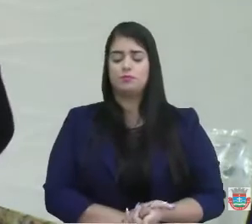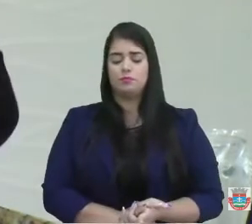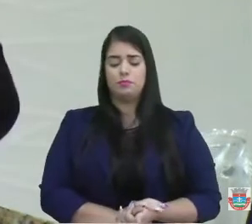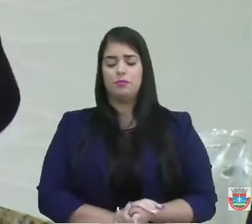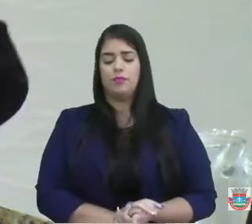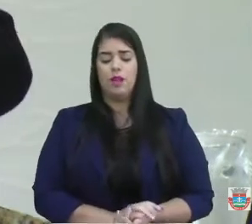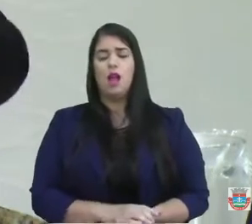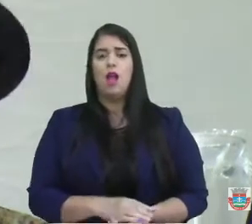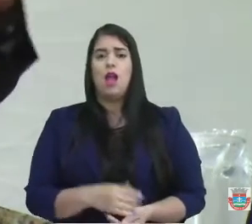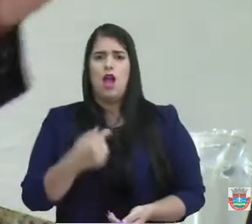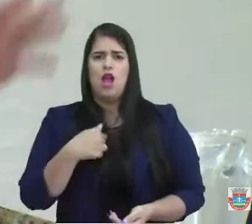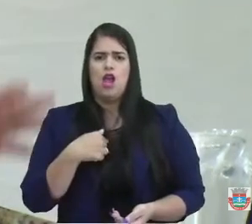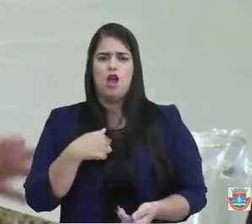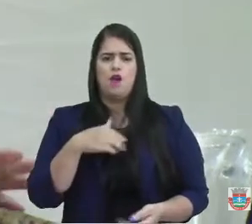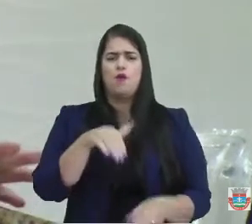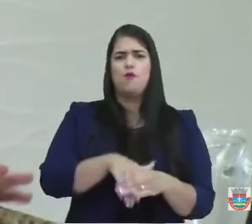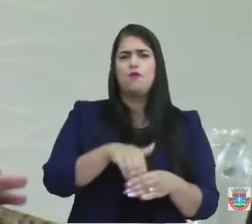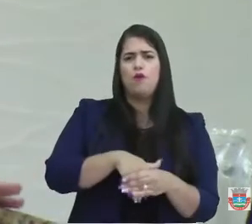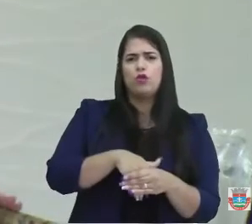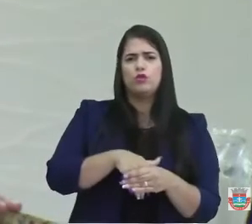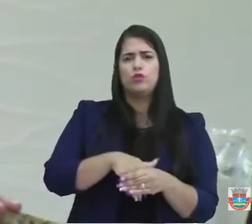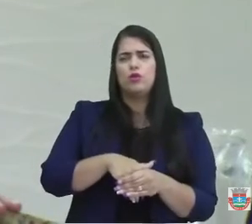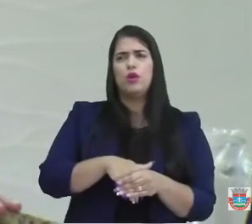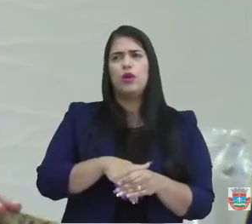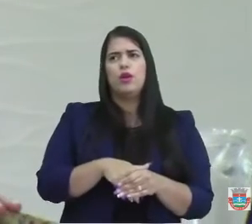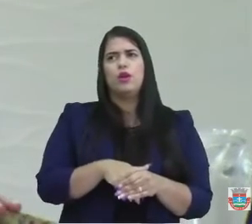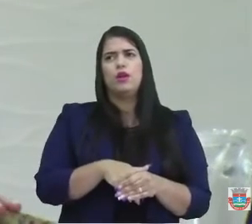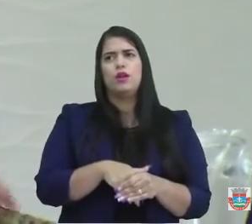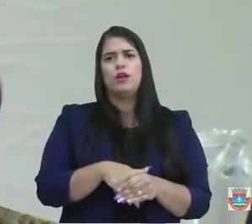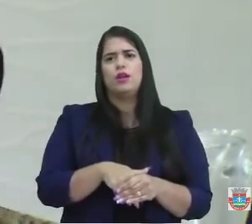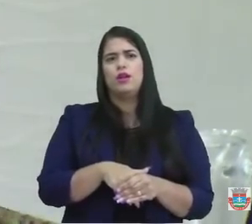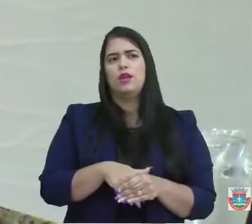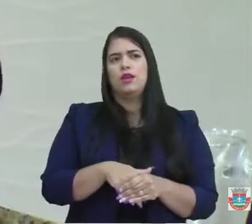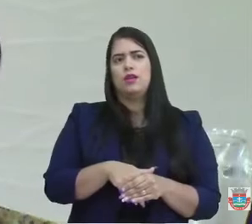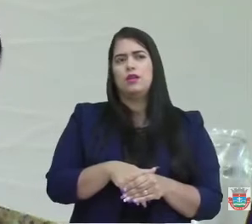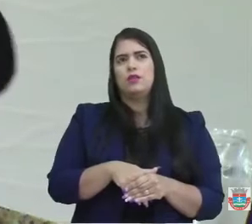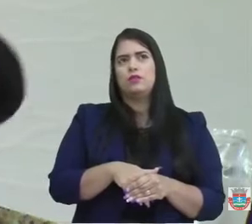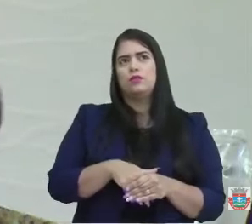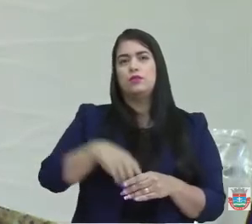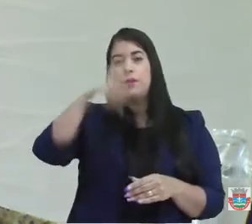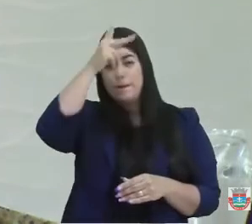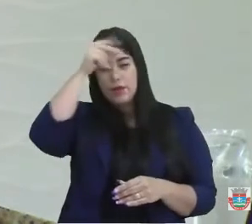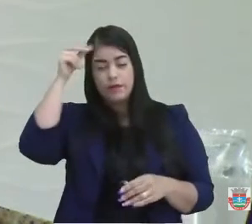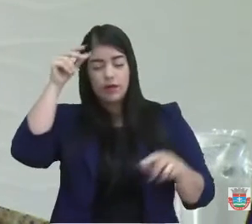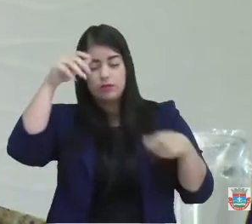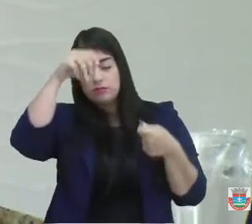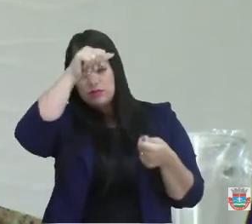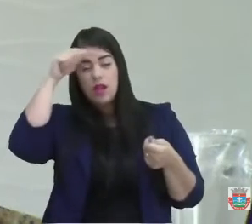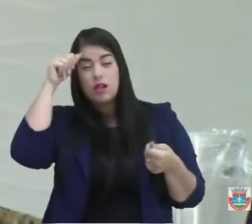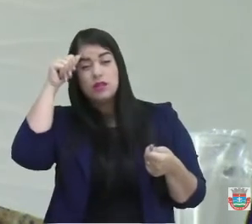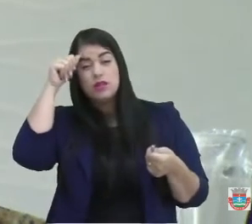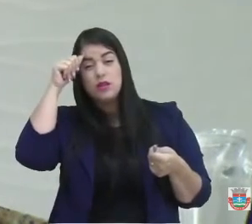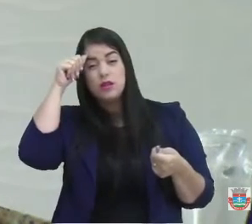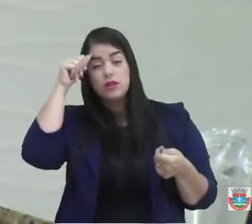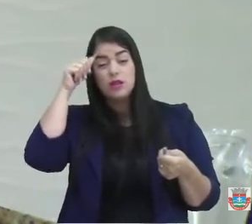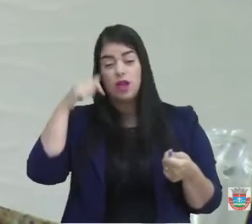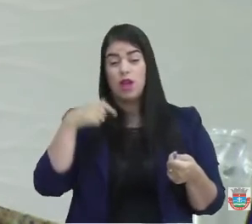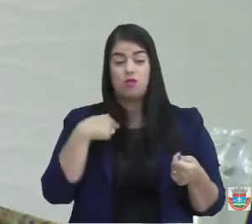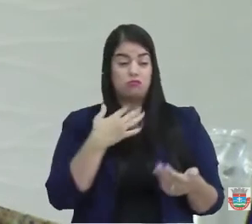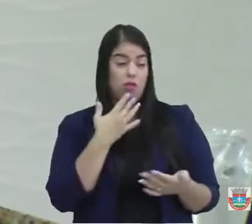voto na bolacha que eu vou estar balançando a cabeça aqui na gatinha, não. Eu voto em que eu quero. Que nem você vota em quem vocês